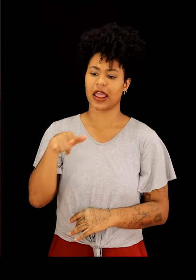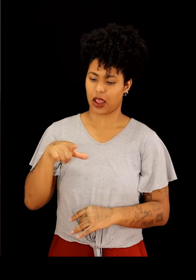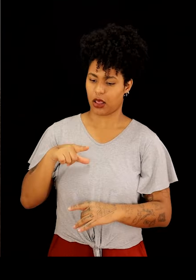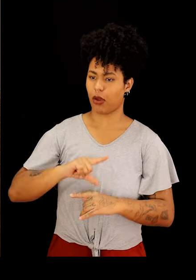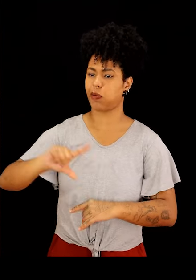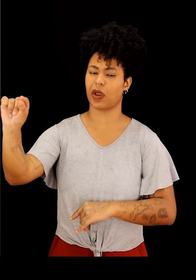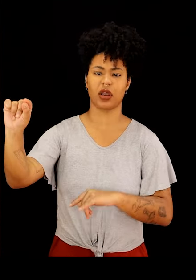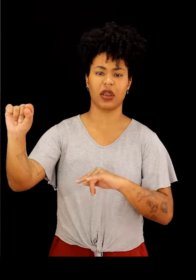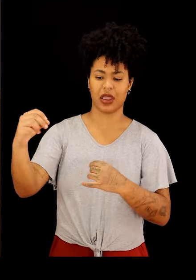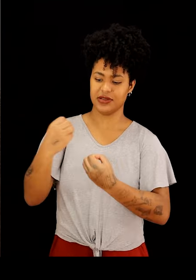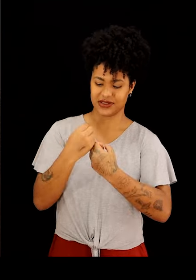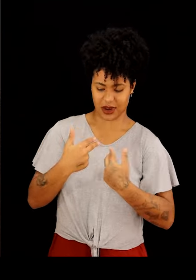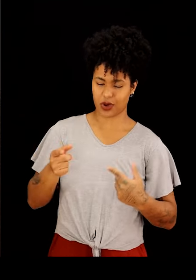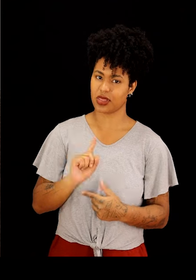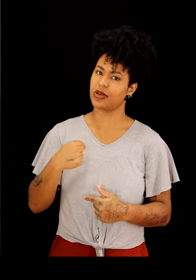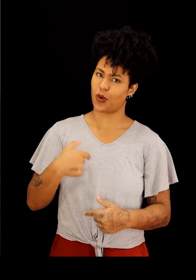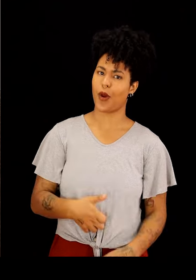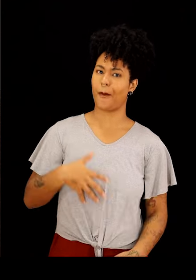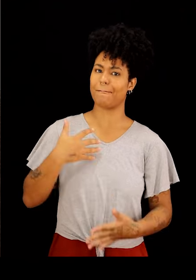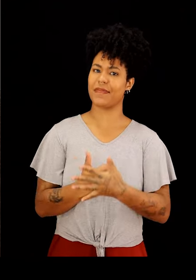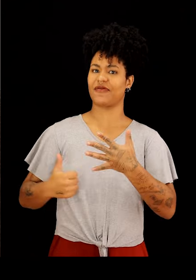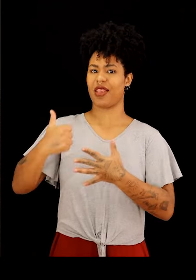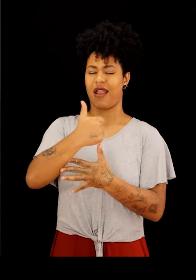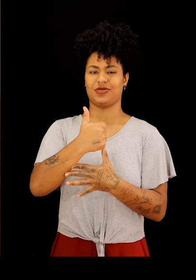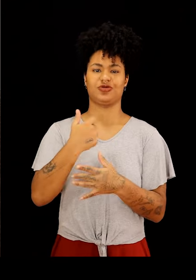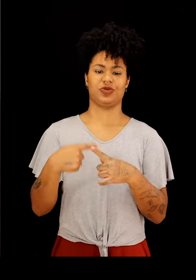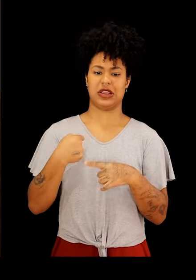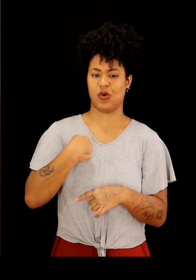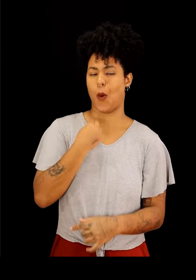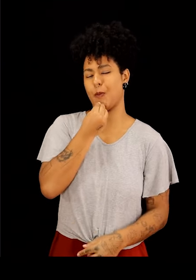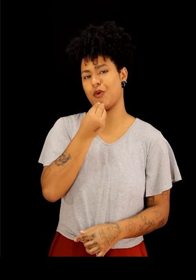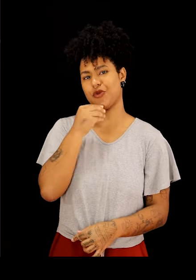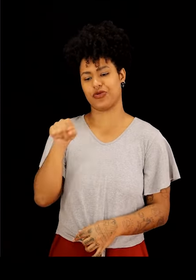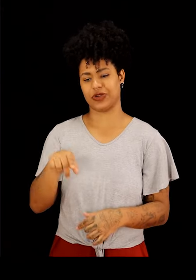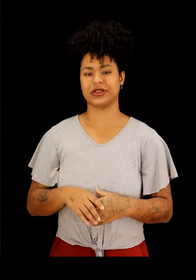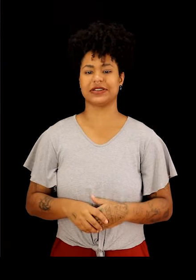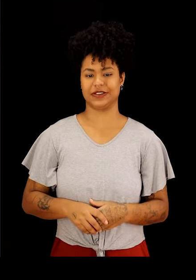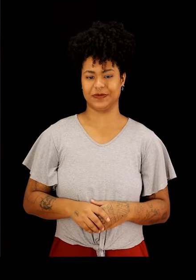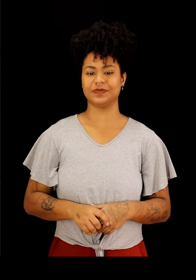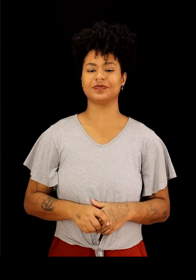ensinamento. Então, eu acho que eu fui muito privilegiada por ter tido essa oportunidade.